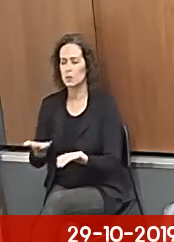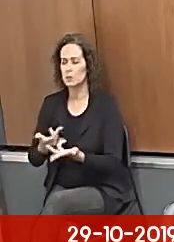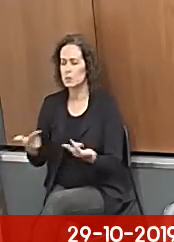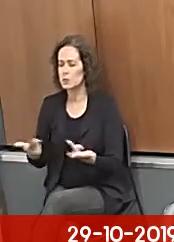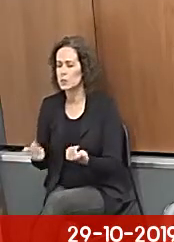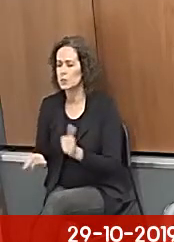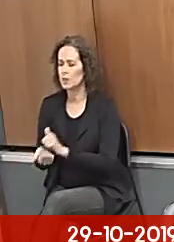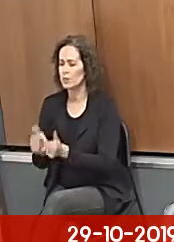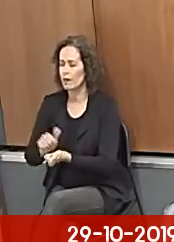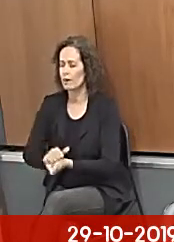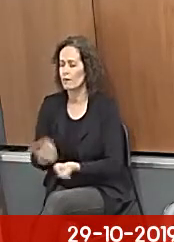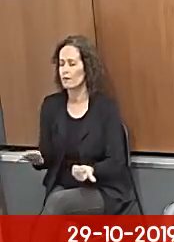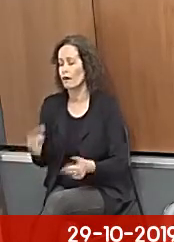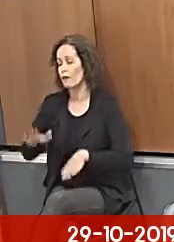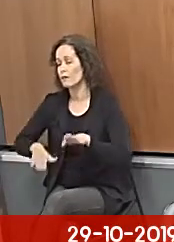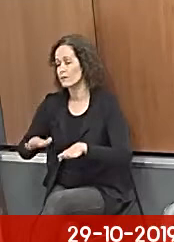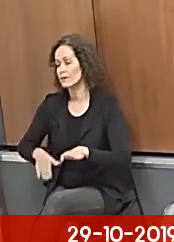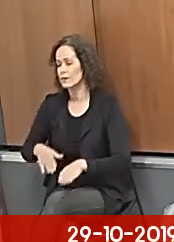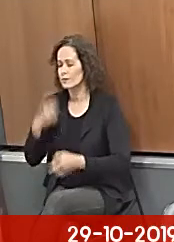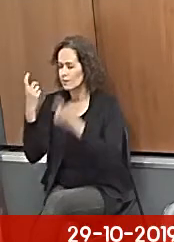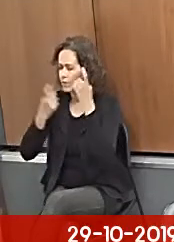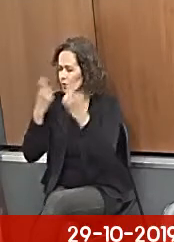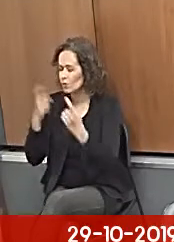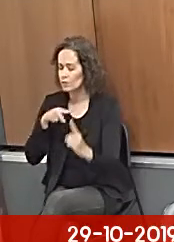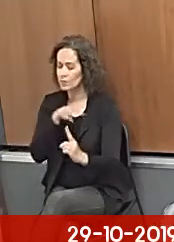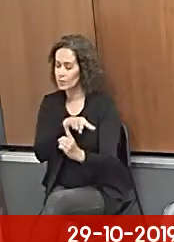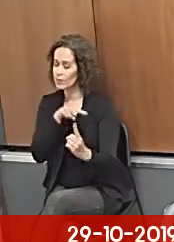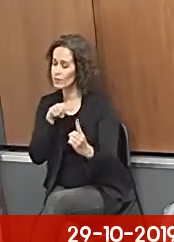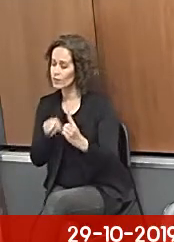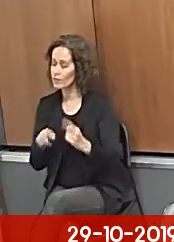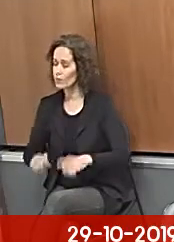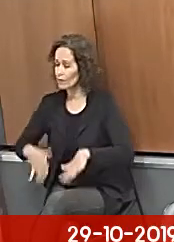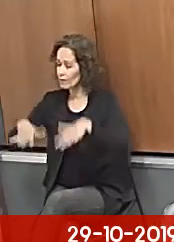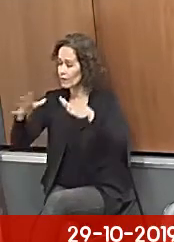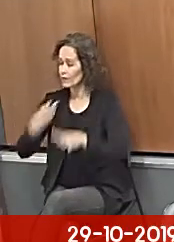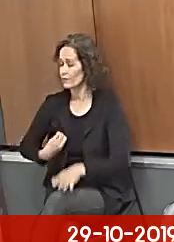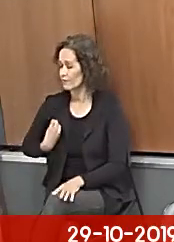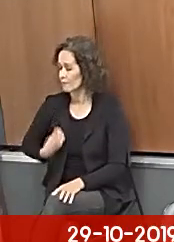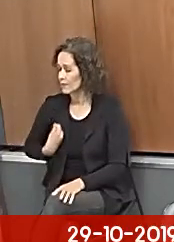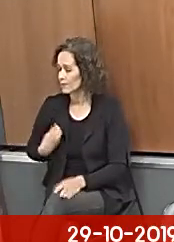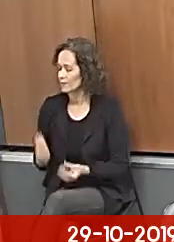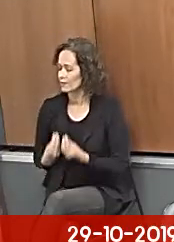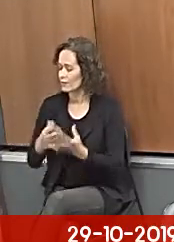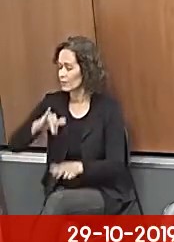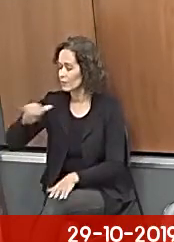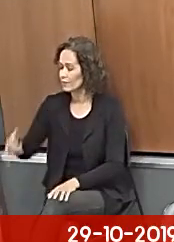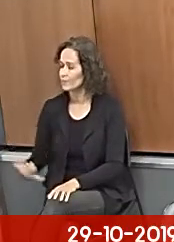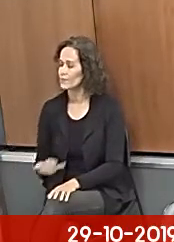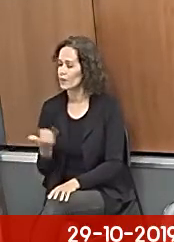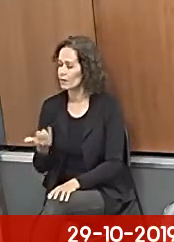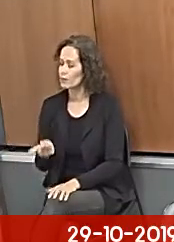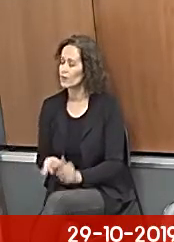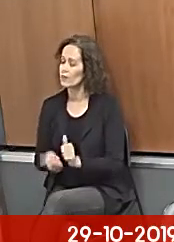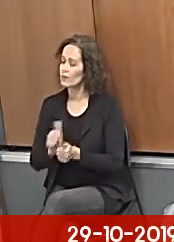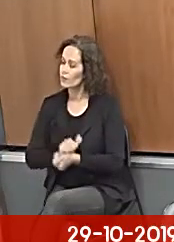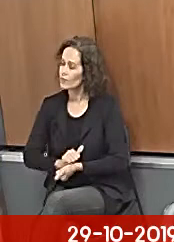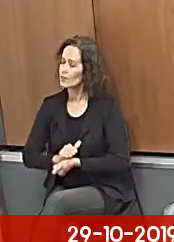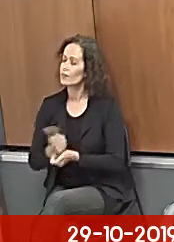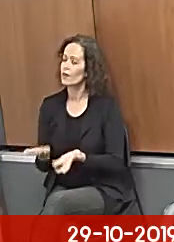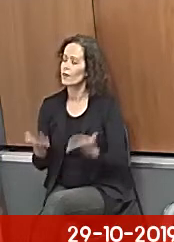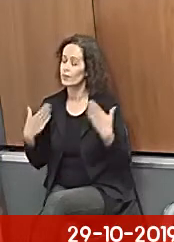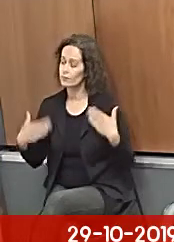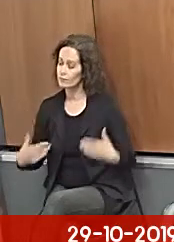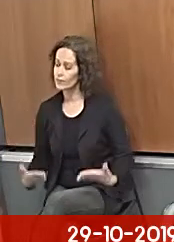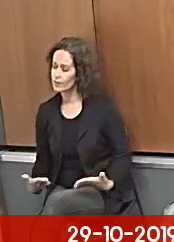muito mais na perspectiva da qualidade de vida e de oportunizar a prática da atividade física num âmbito mais